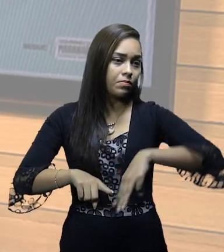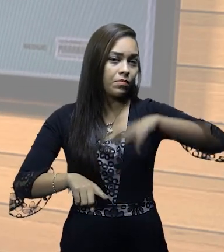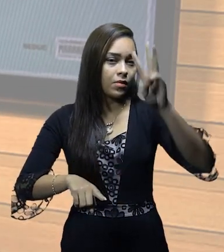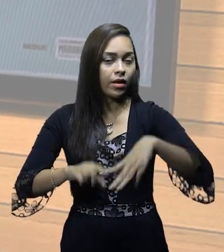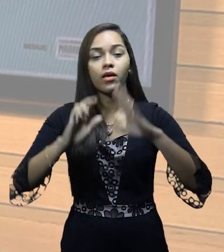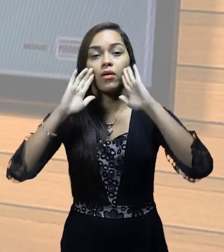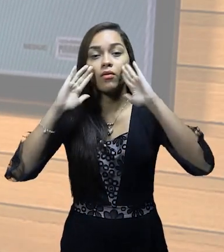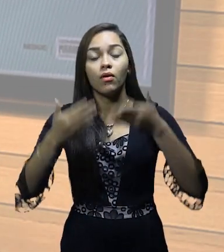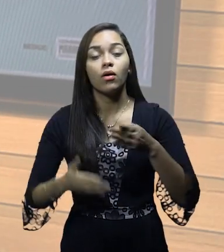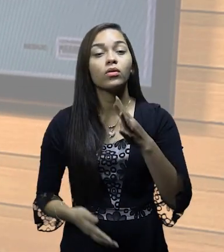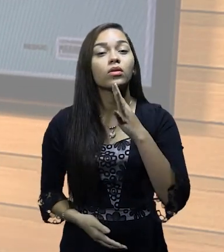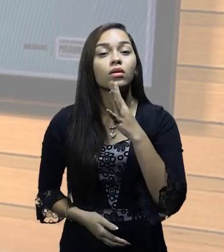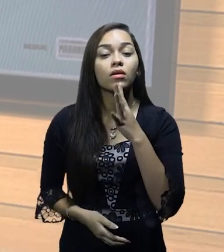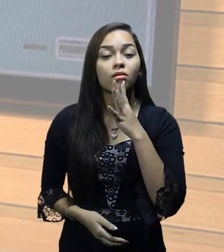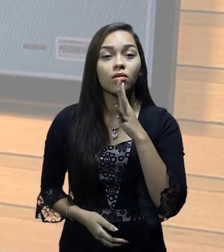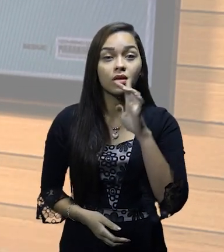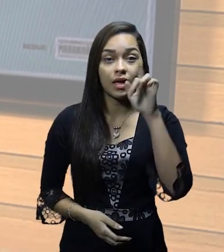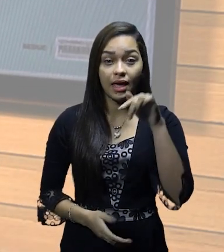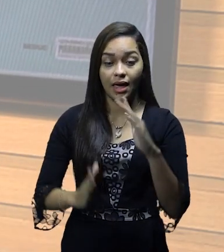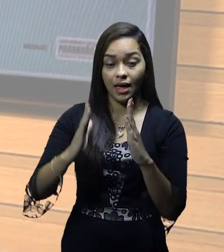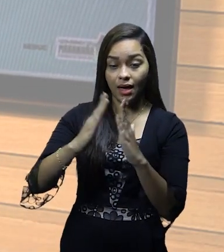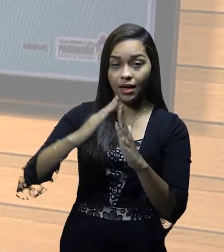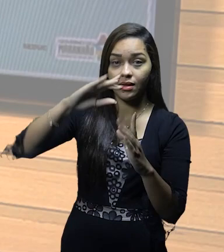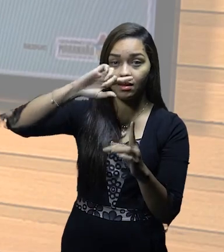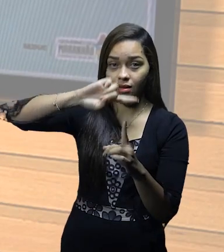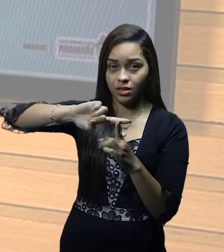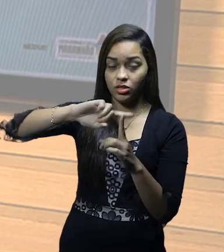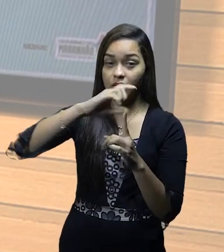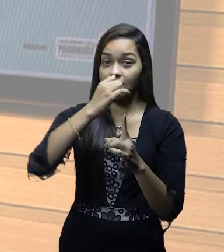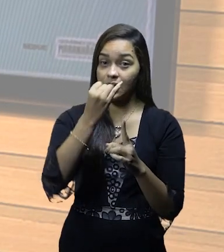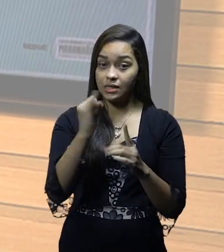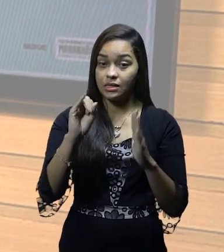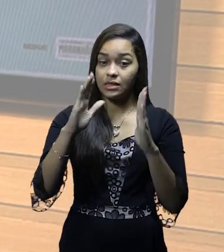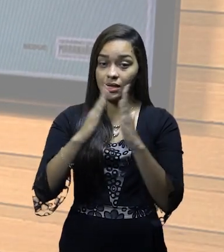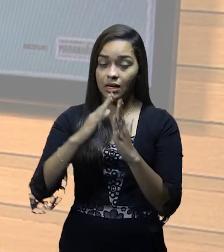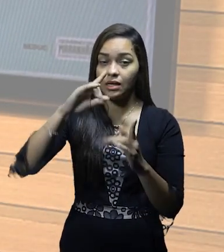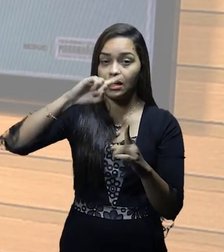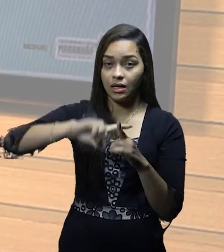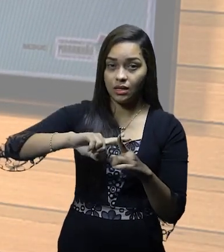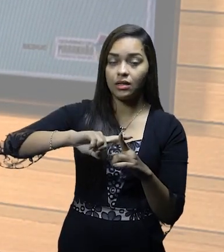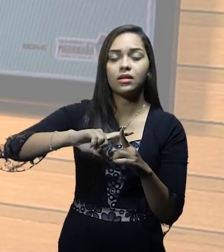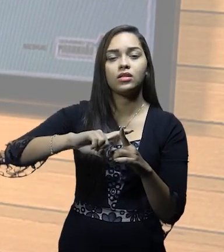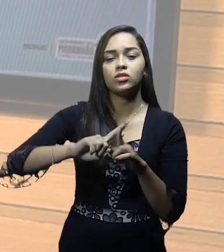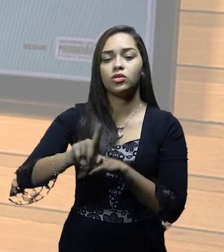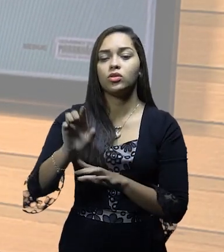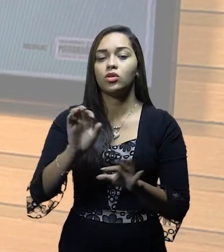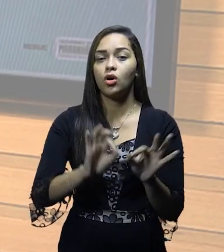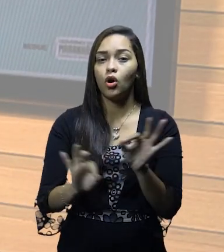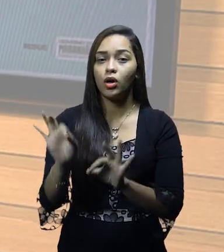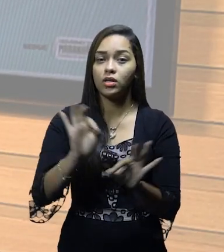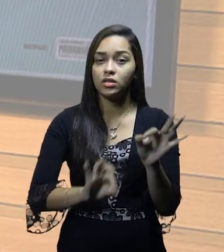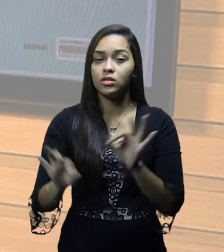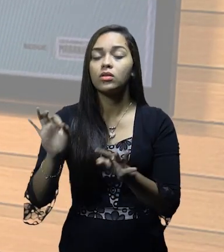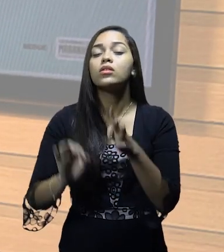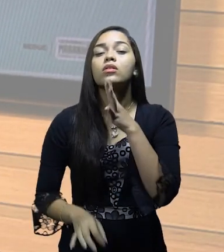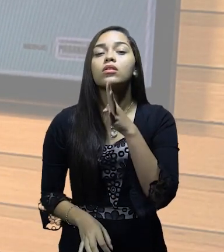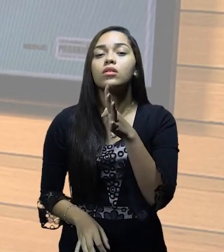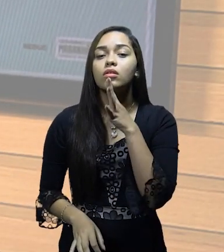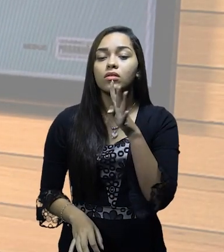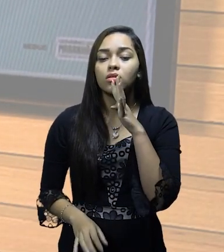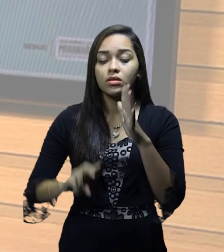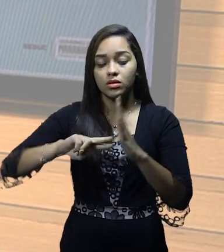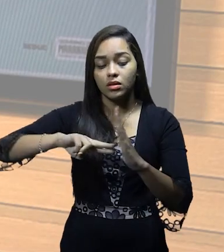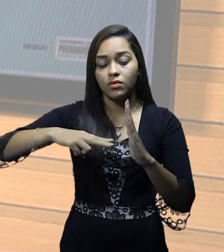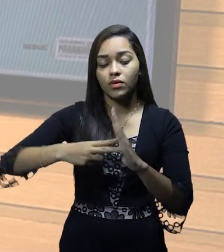regras, quem concentrava o conhecimento era a igreja. E se a igreja detém e